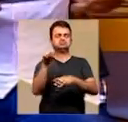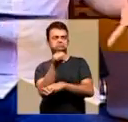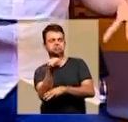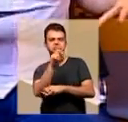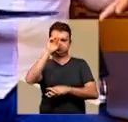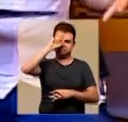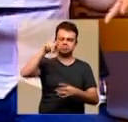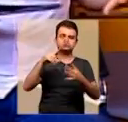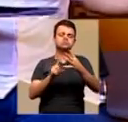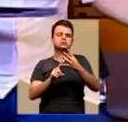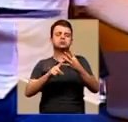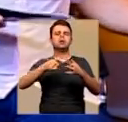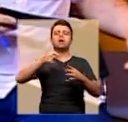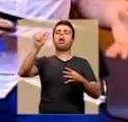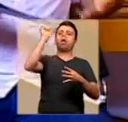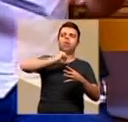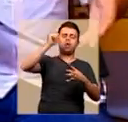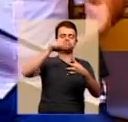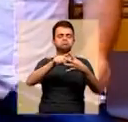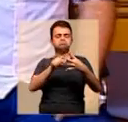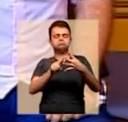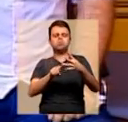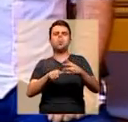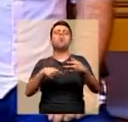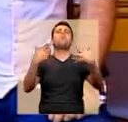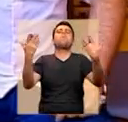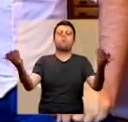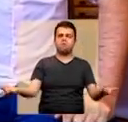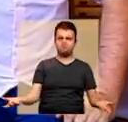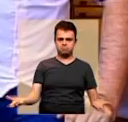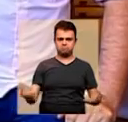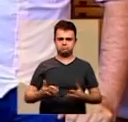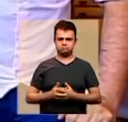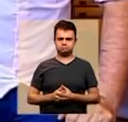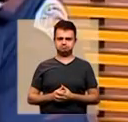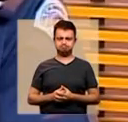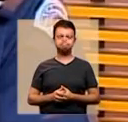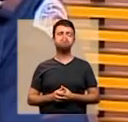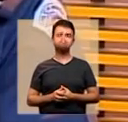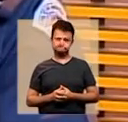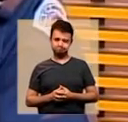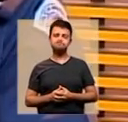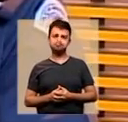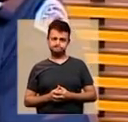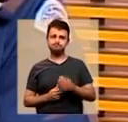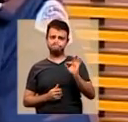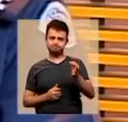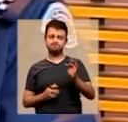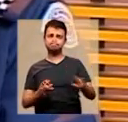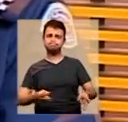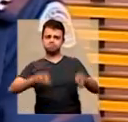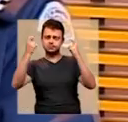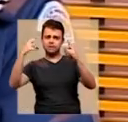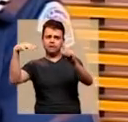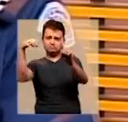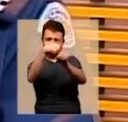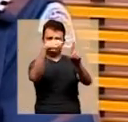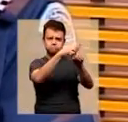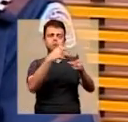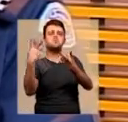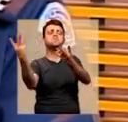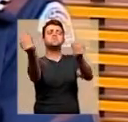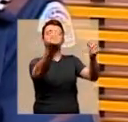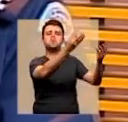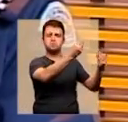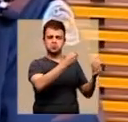direção, o álcool? Qual que é a importância também do álcool nesses dados? Olha, eu percebo que boa parte dos acidentes que